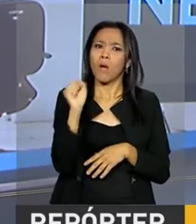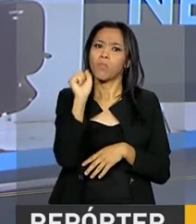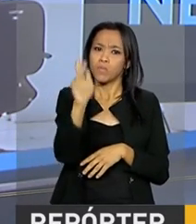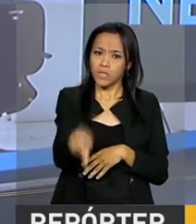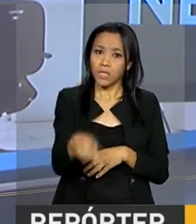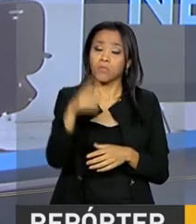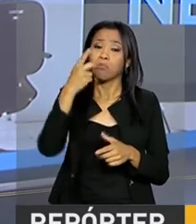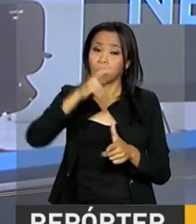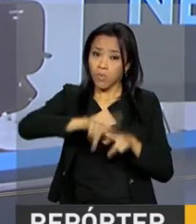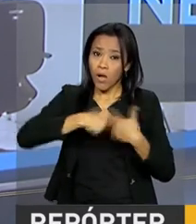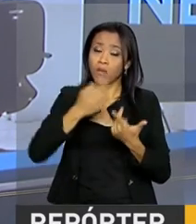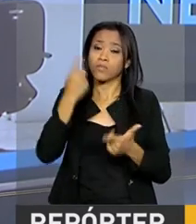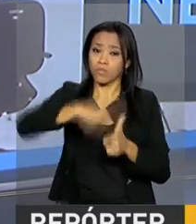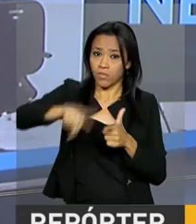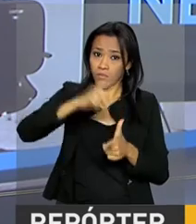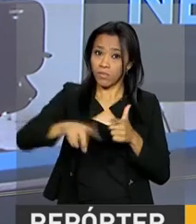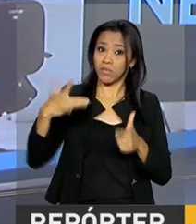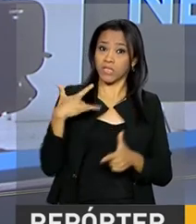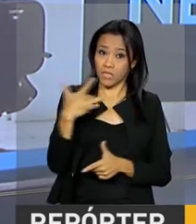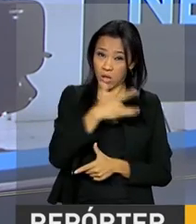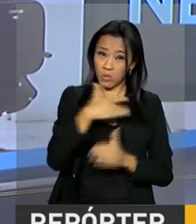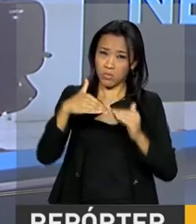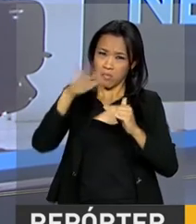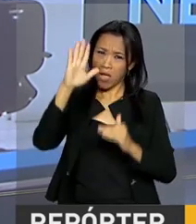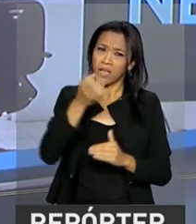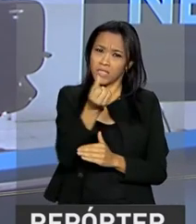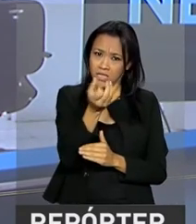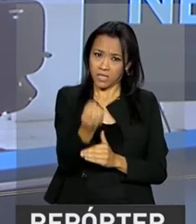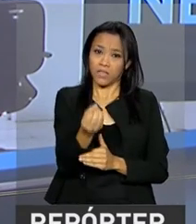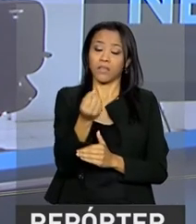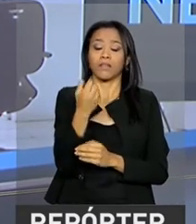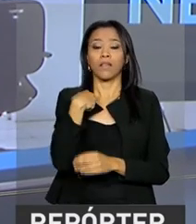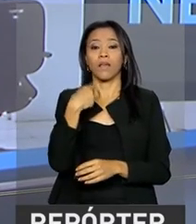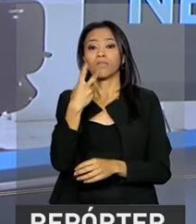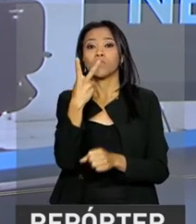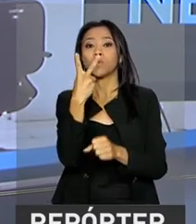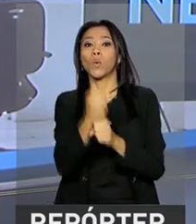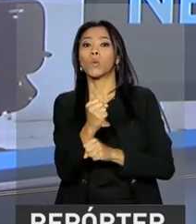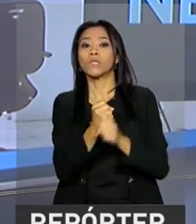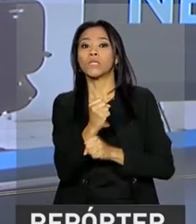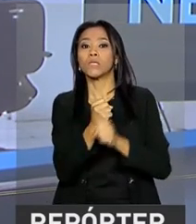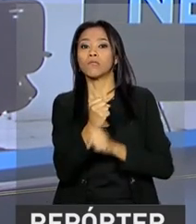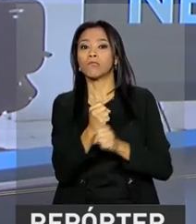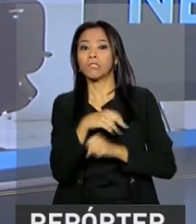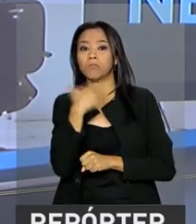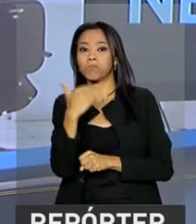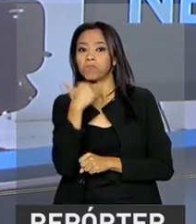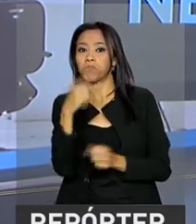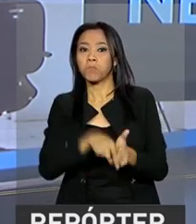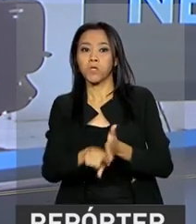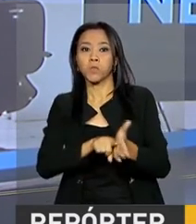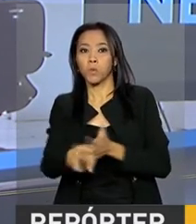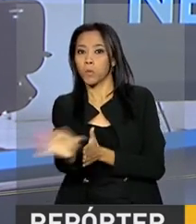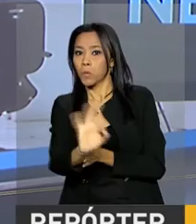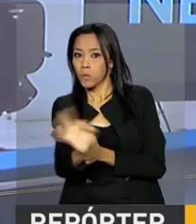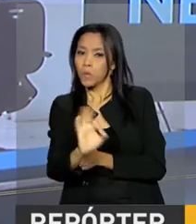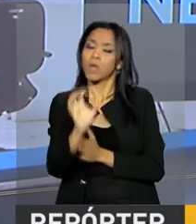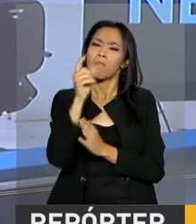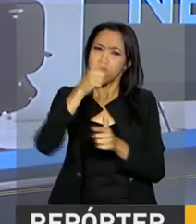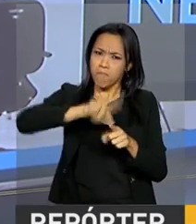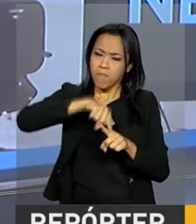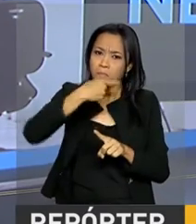com mais 60 anos que estão há mais de dois anos sem perícia para as informações basta ligar